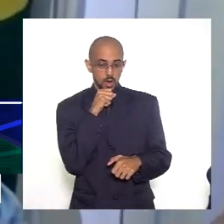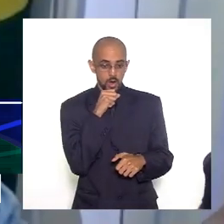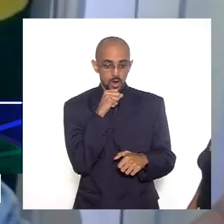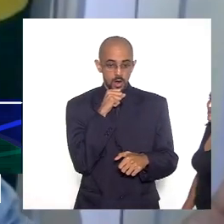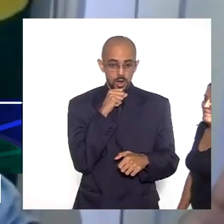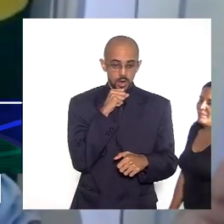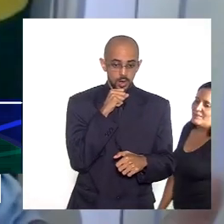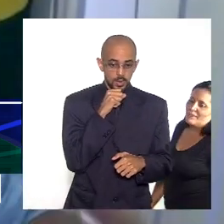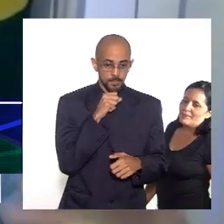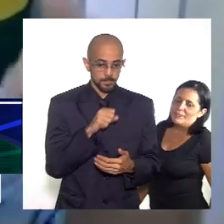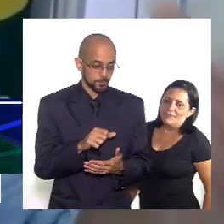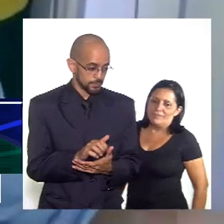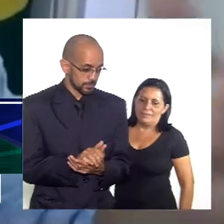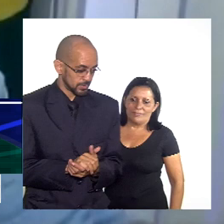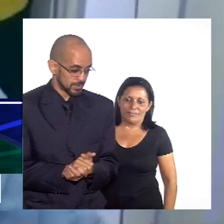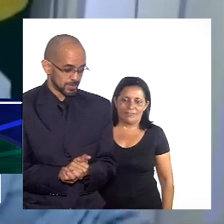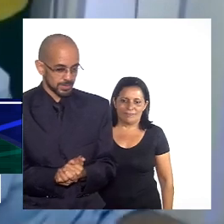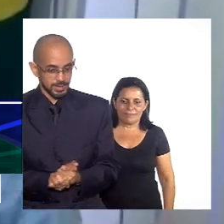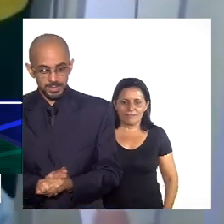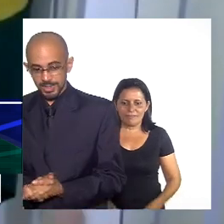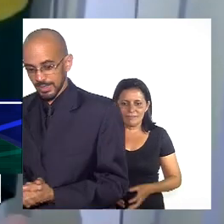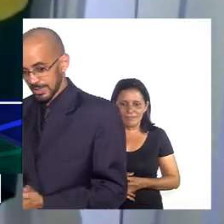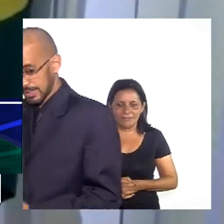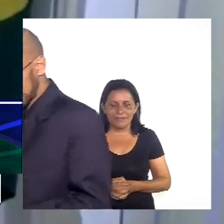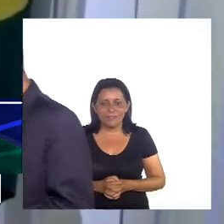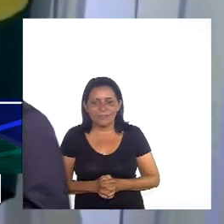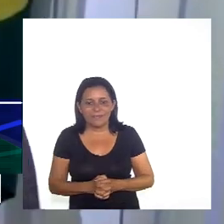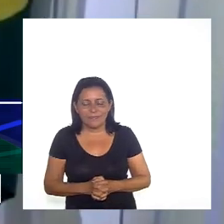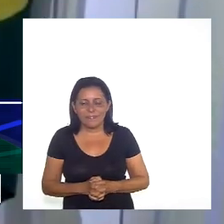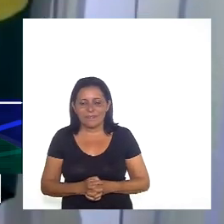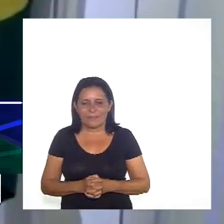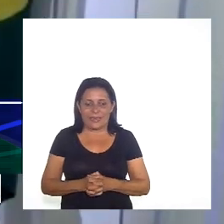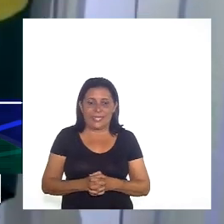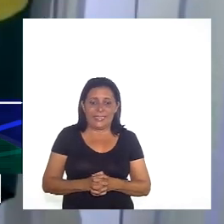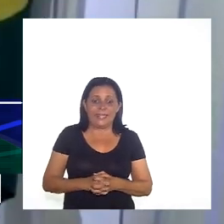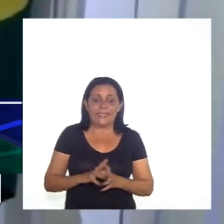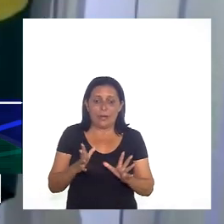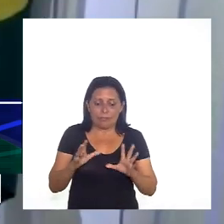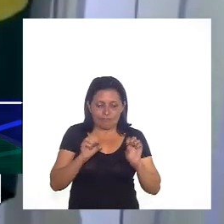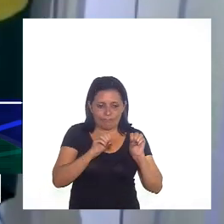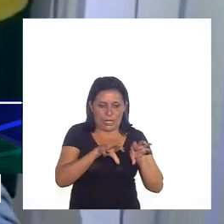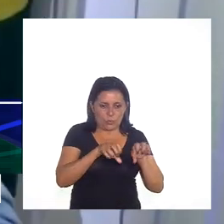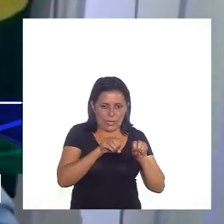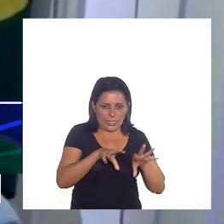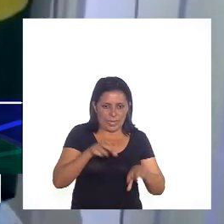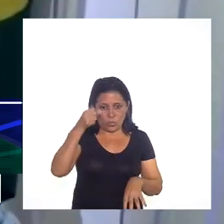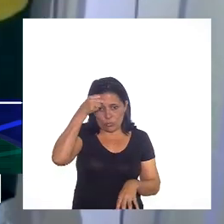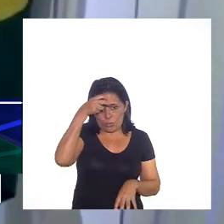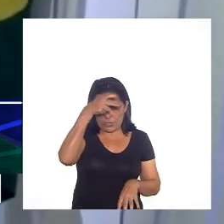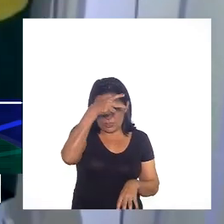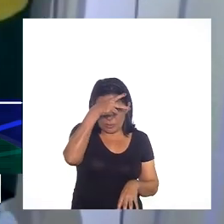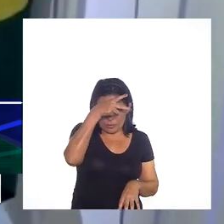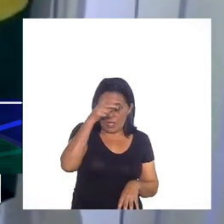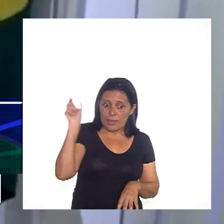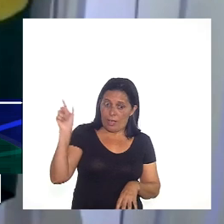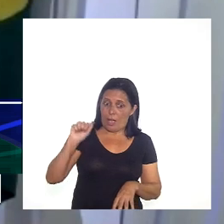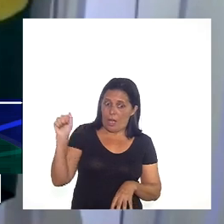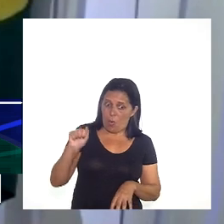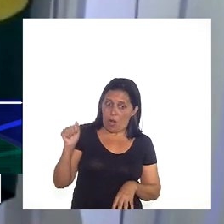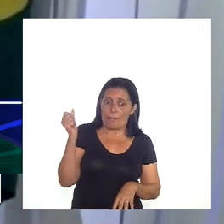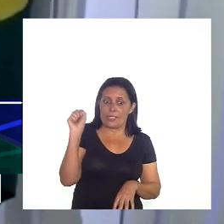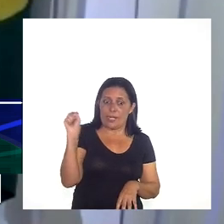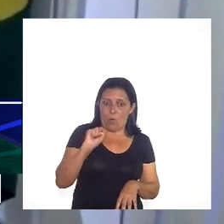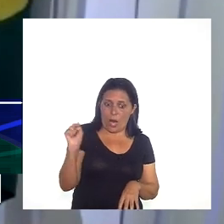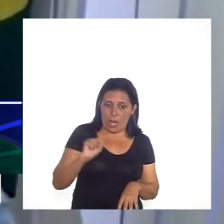deputada Mata Rocha. Mesmo coisas centrais da educação naqueles municípios. Então, eu quero aqui dizer que tanto em Araruama quanto em